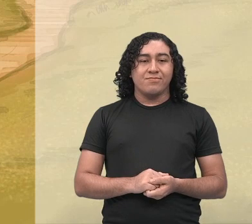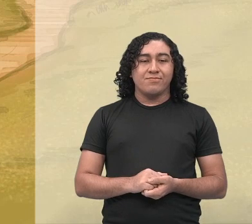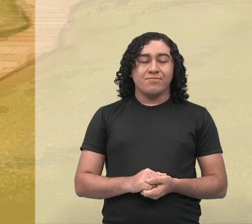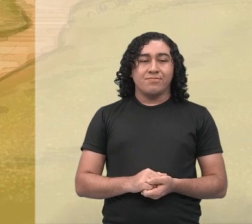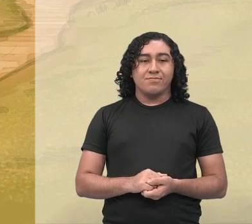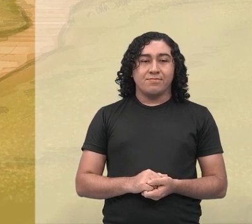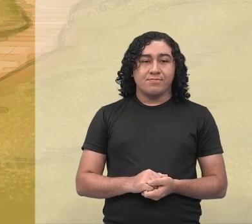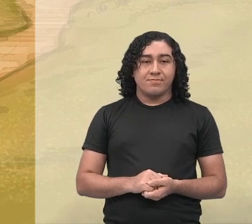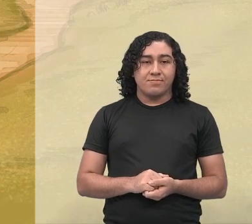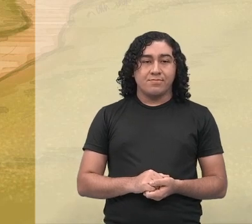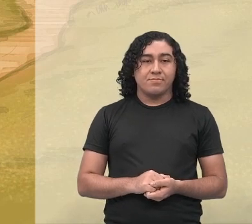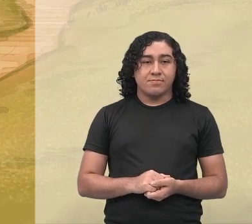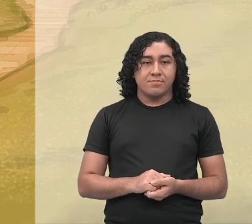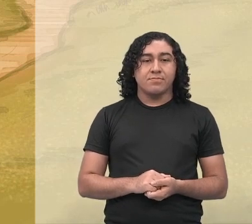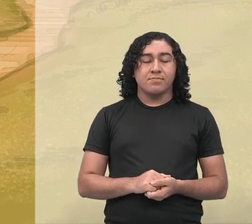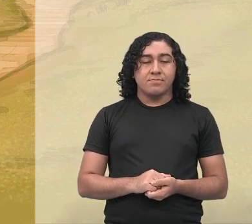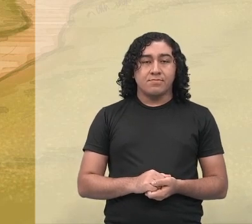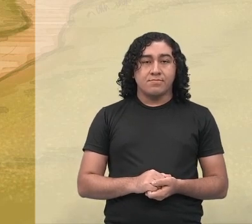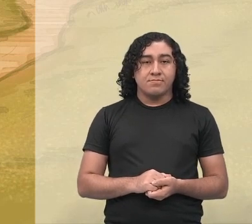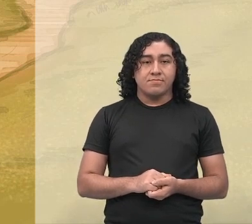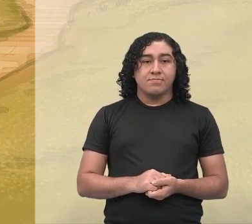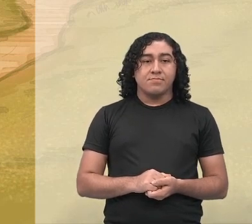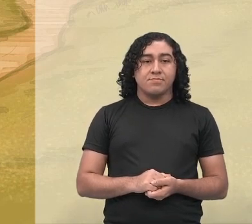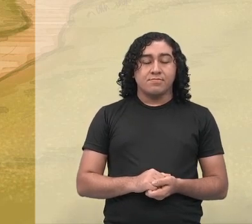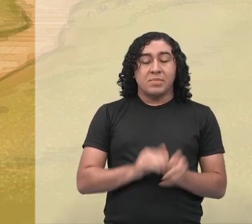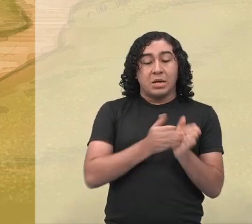A revolta se estendeu entre os anos de